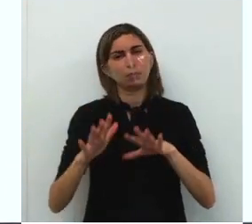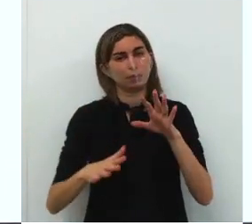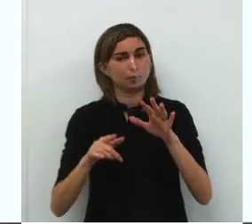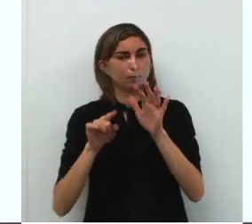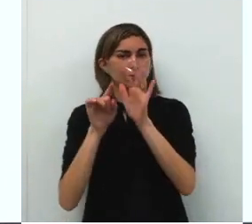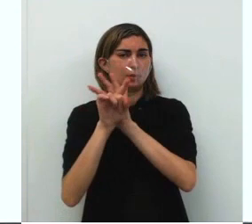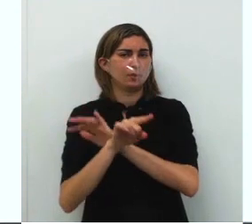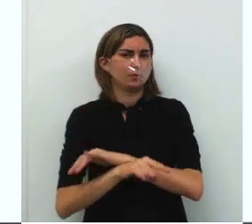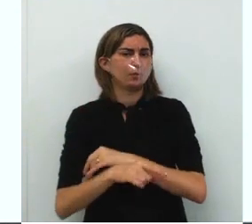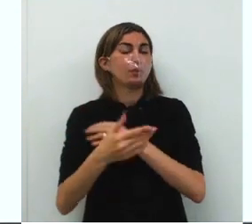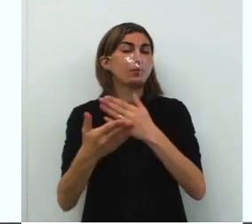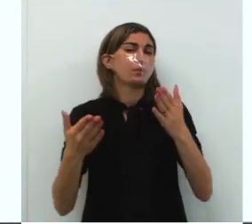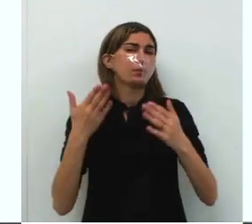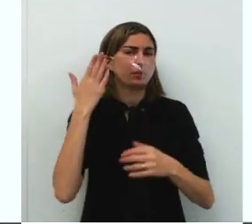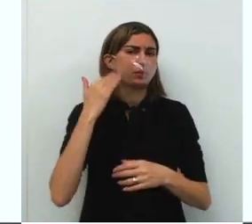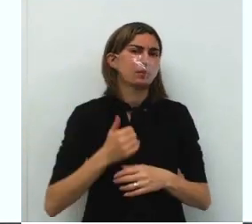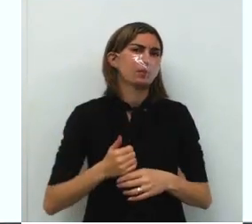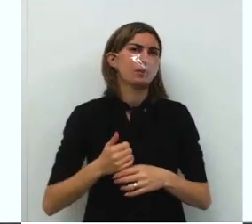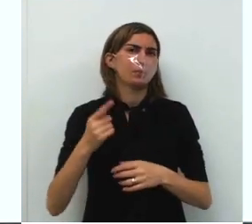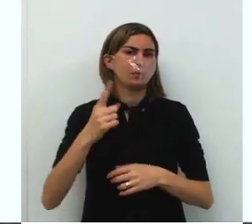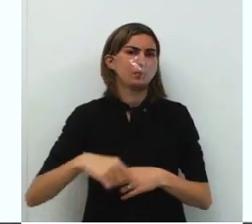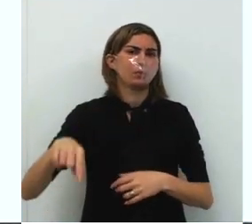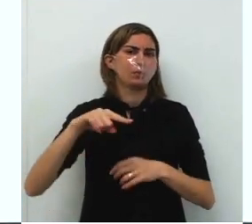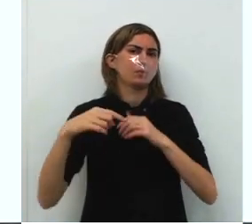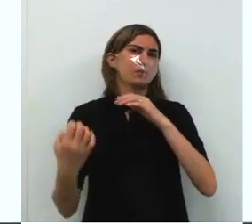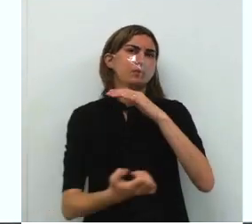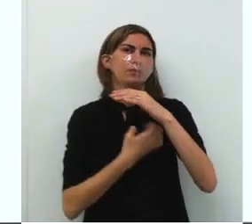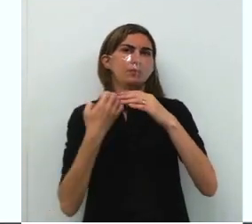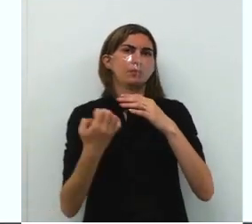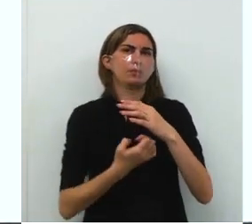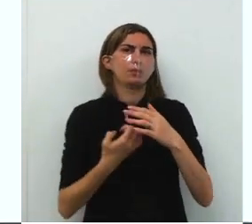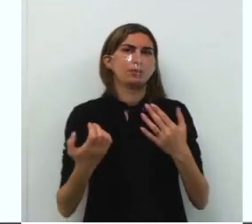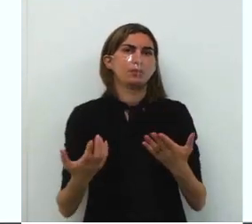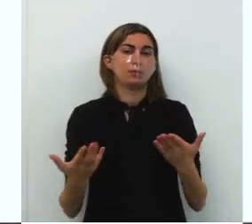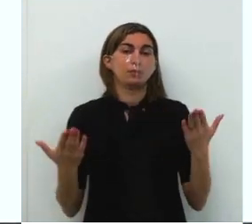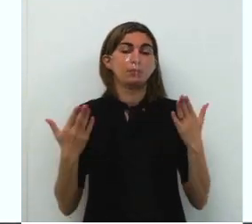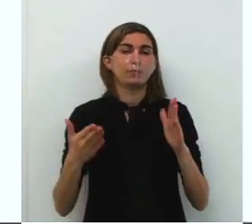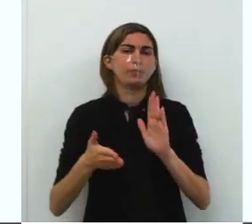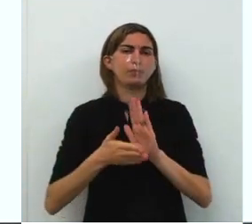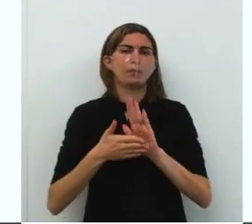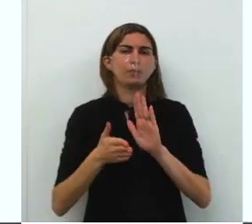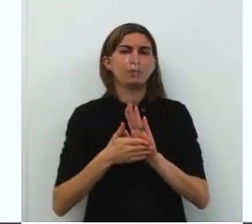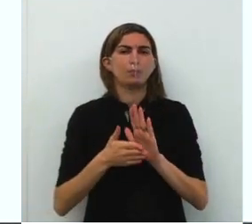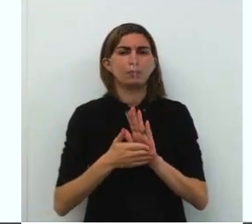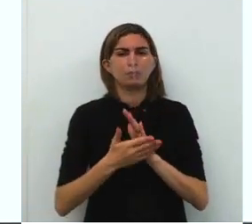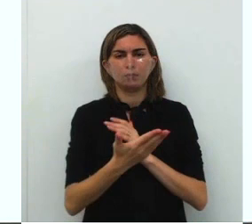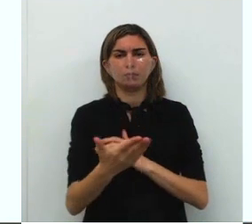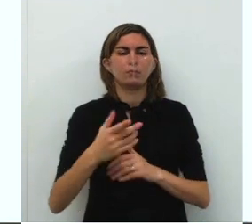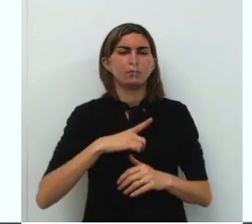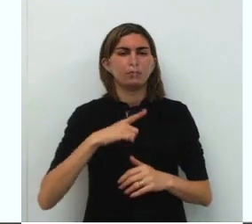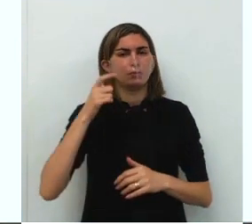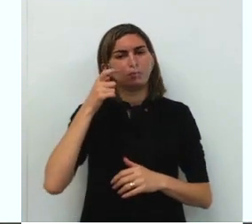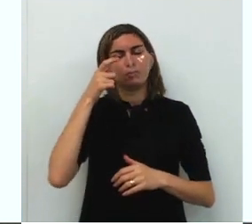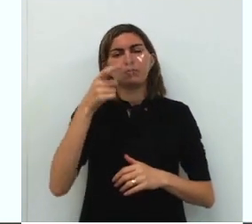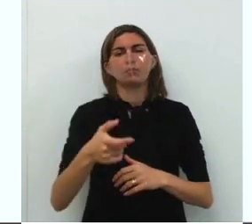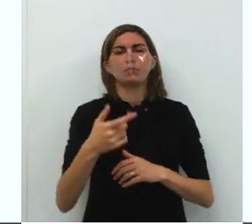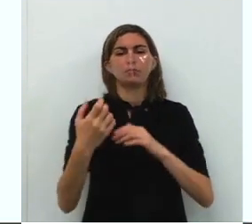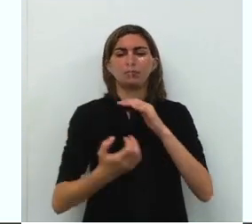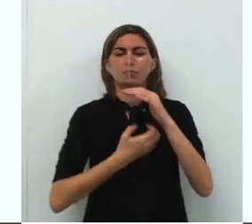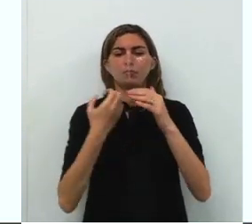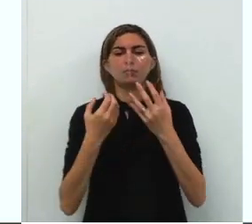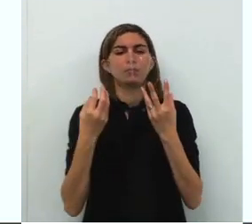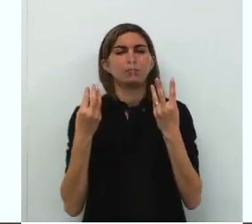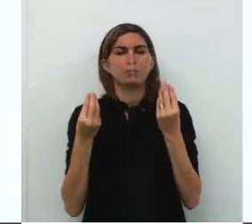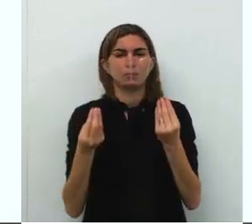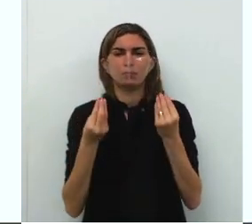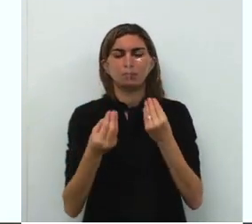banana, geralmente se pergunta, e aí, o que você sabe da nossa empresa? Quais as propostas que você tem para a empresa